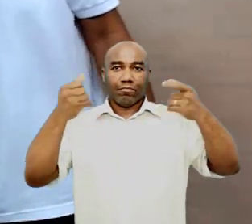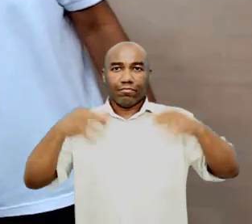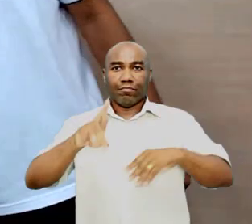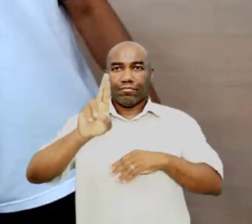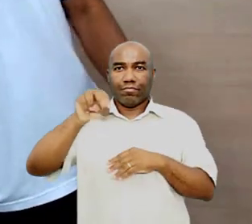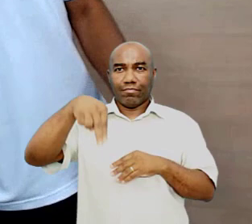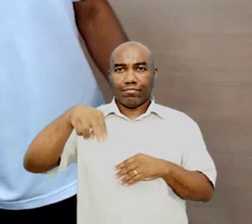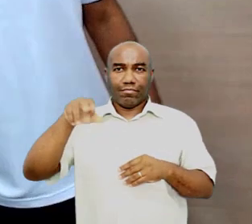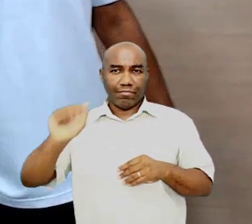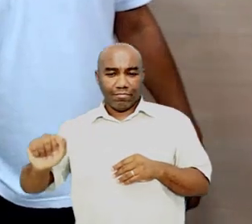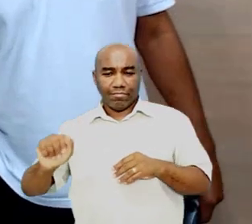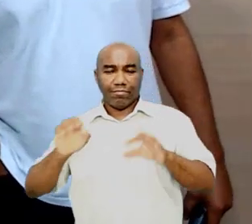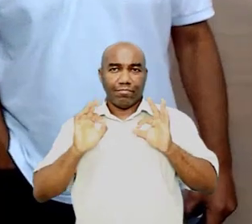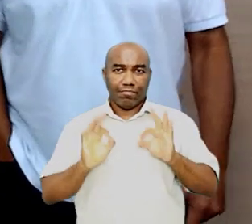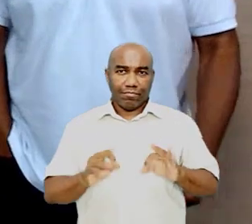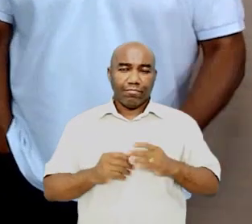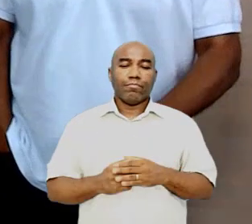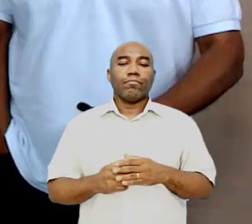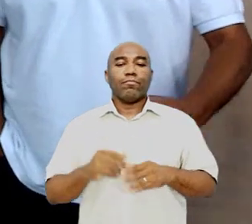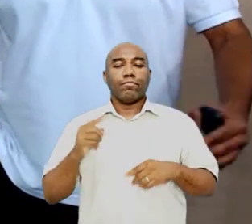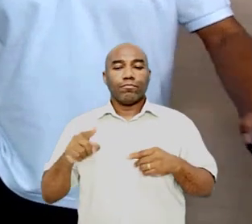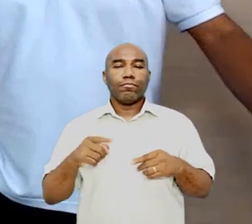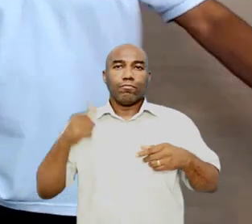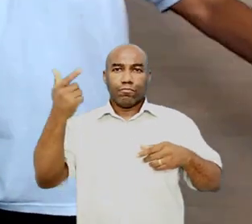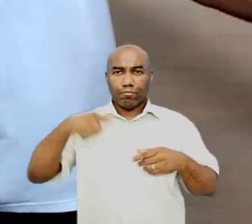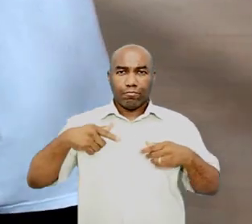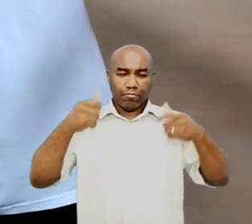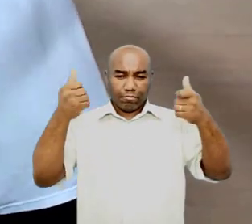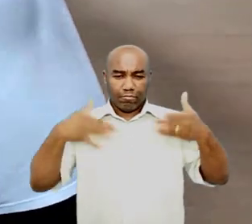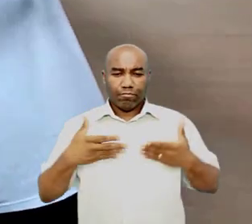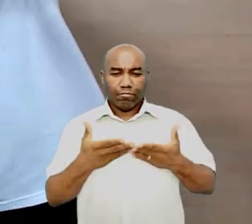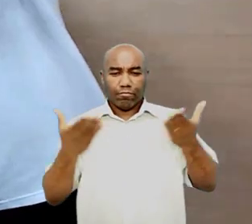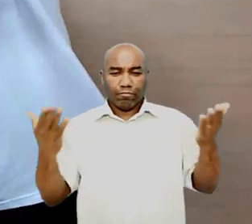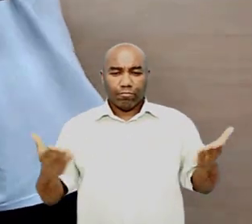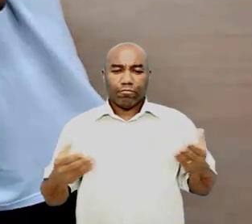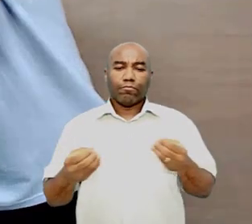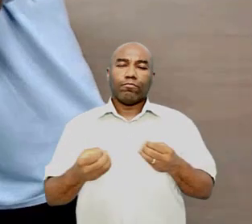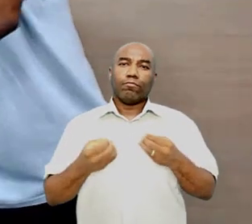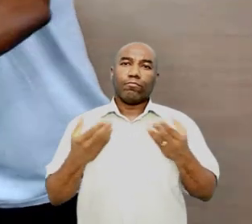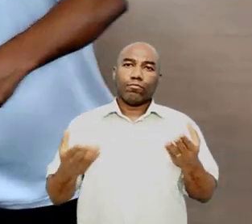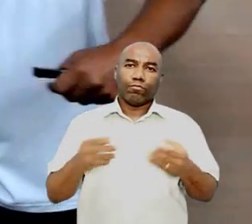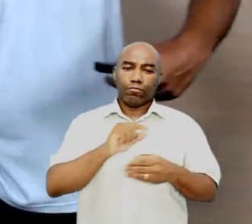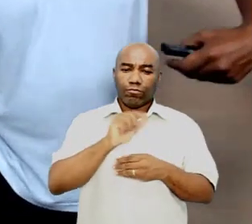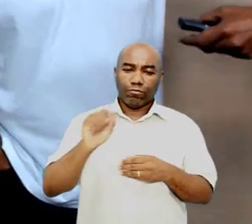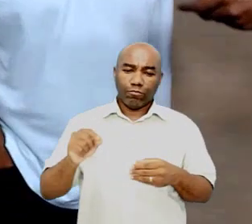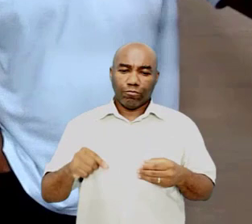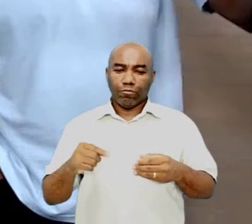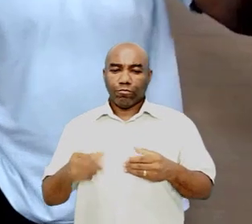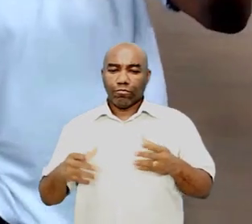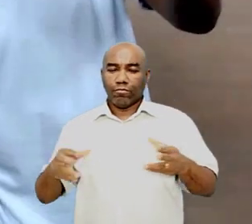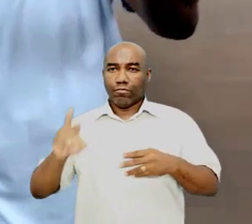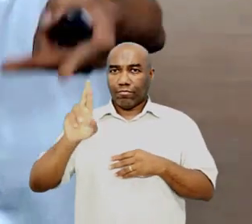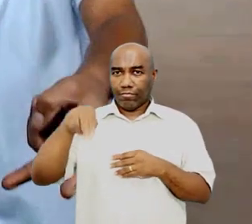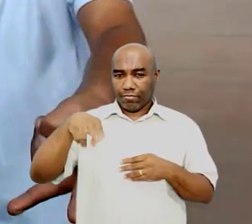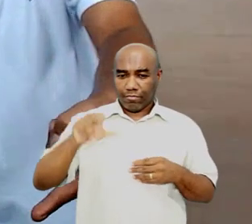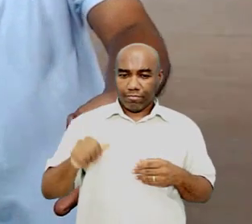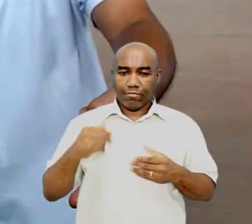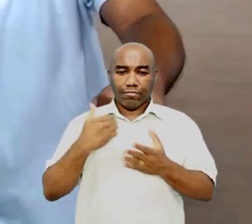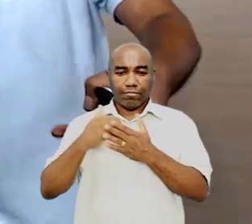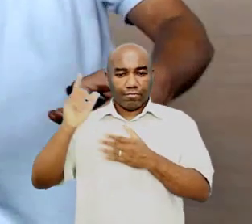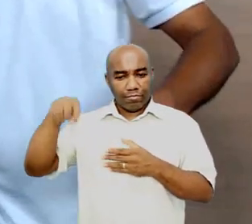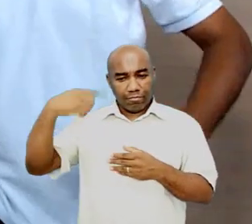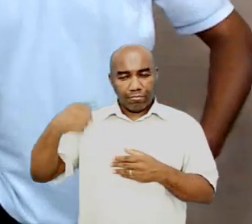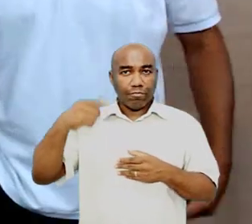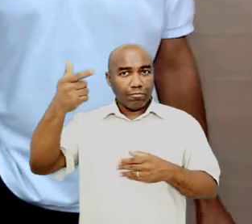RNA. Certo? Então, nós conseguimos, sabe o quê? Fechar uma boa parte desse conteúdo. A primeira parte,